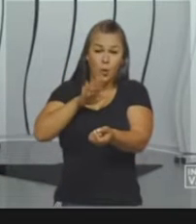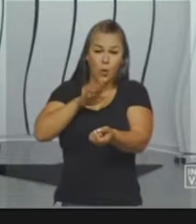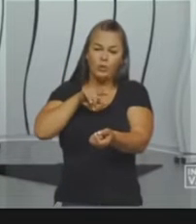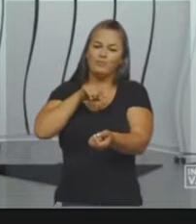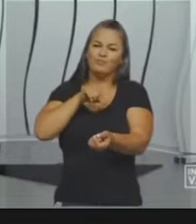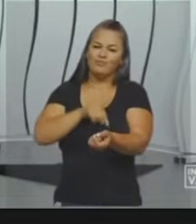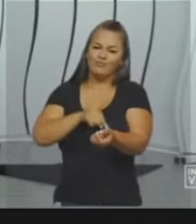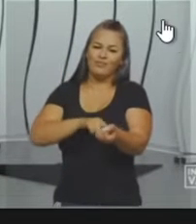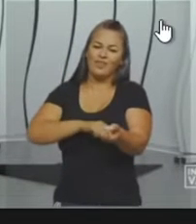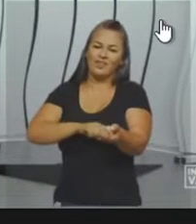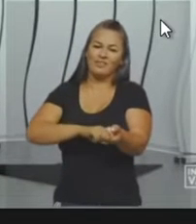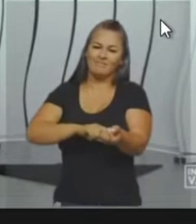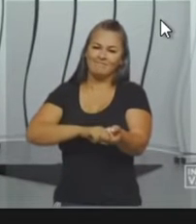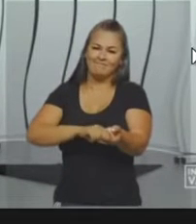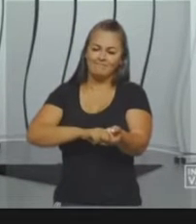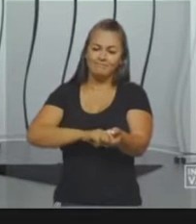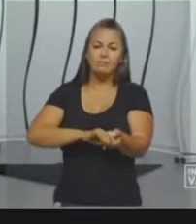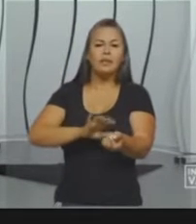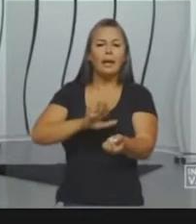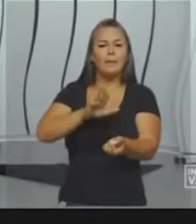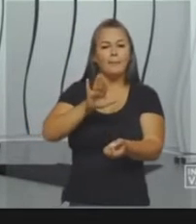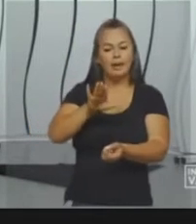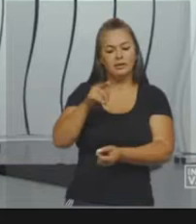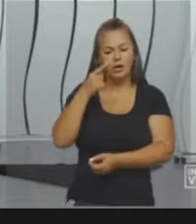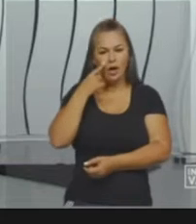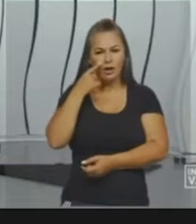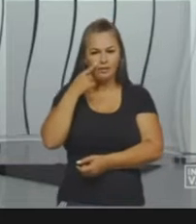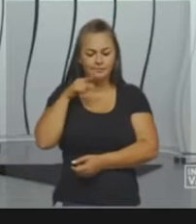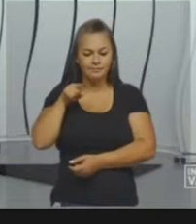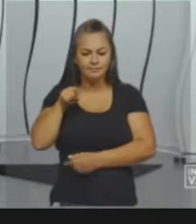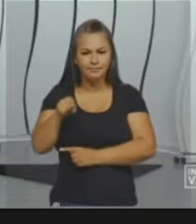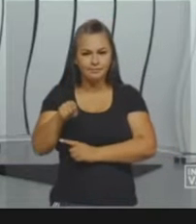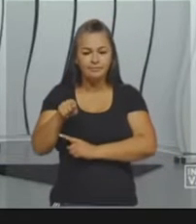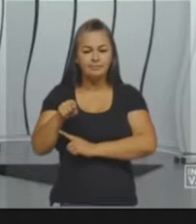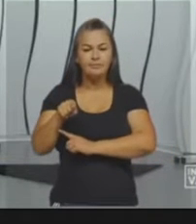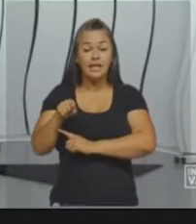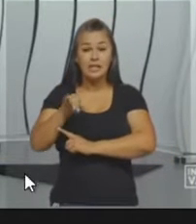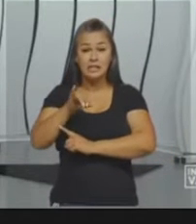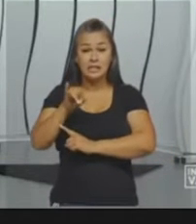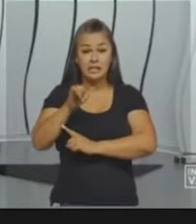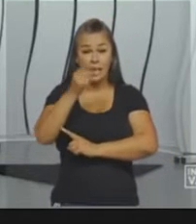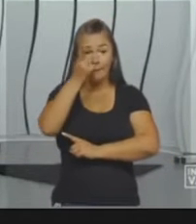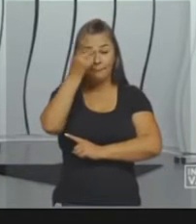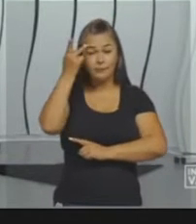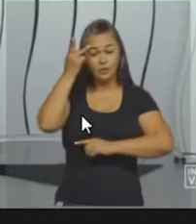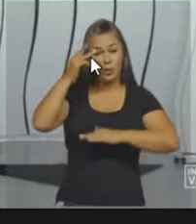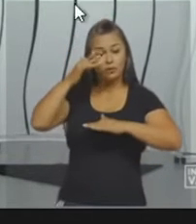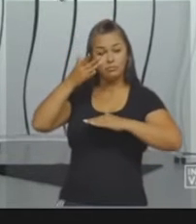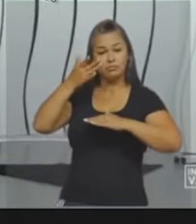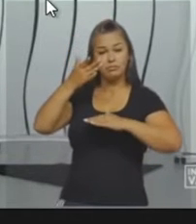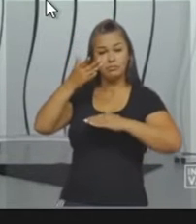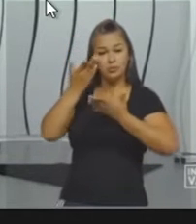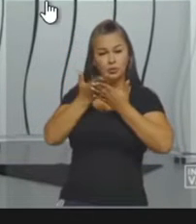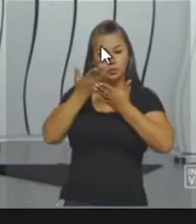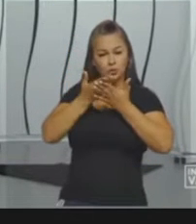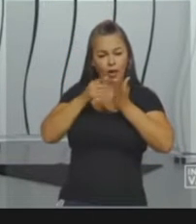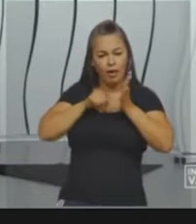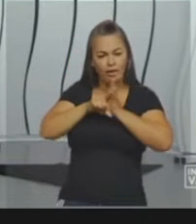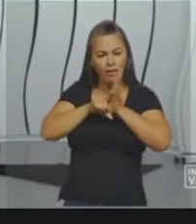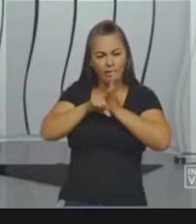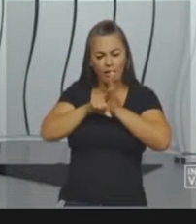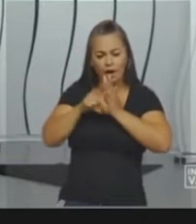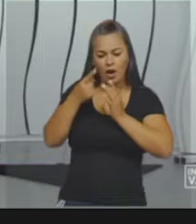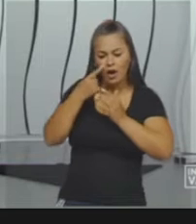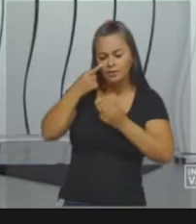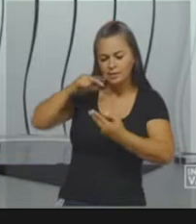insulina. Isso mesmo, você pegar, um cientista pegar lá, ó, um código de DNA, um